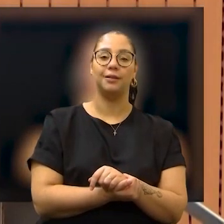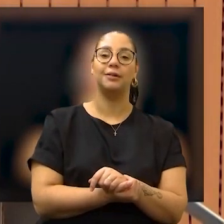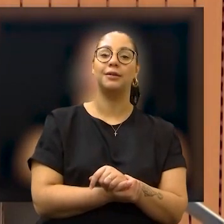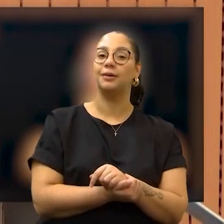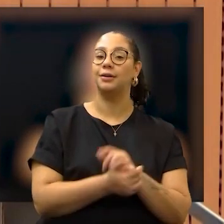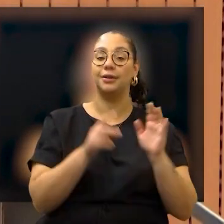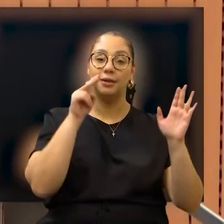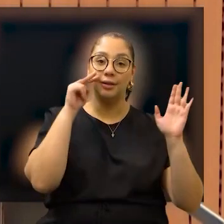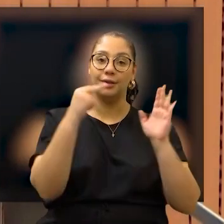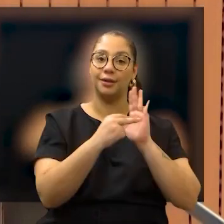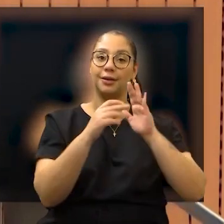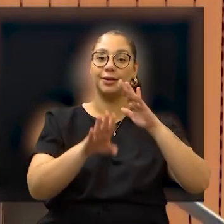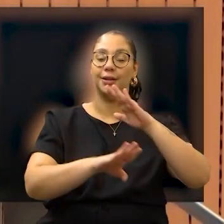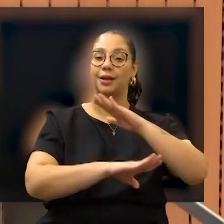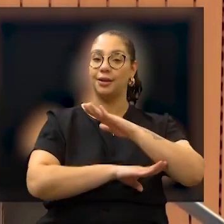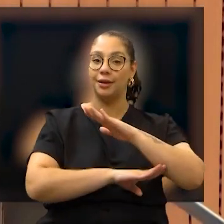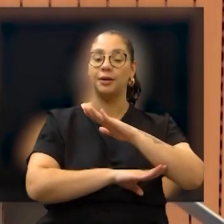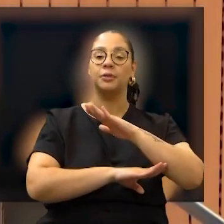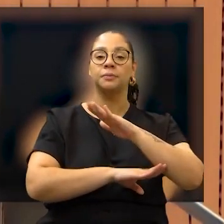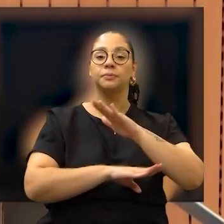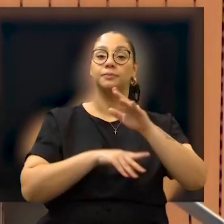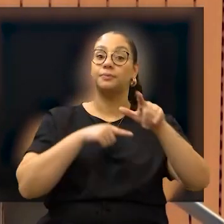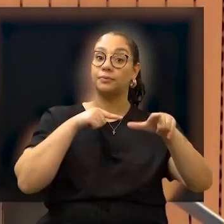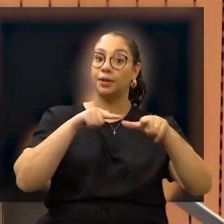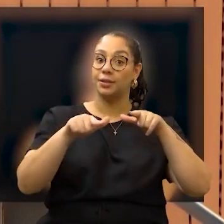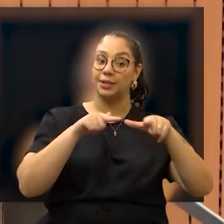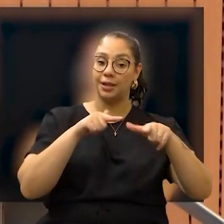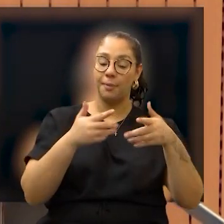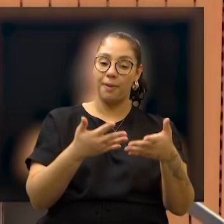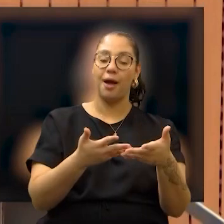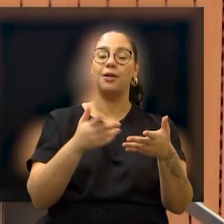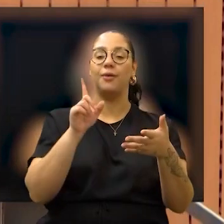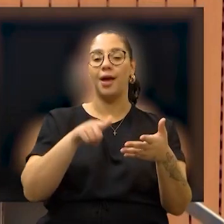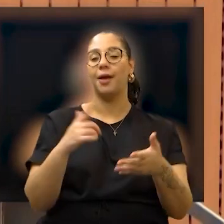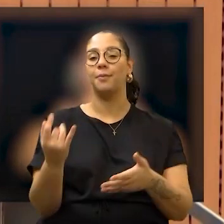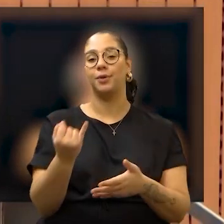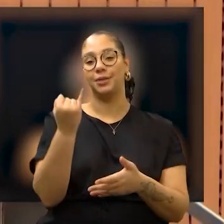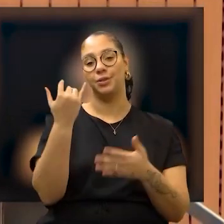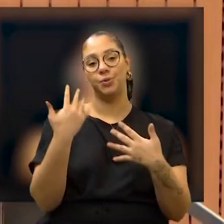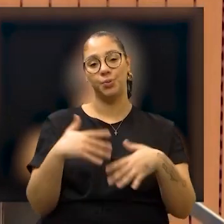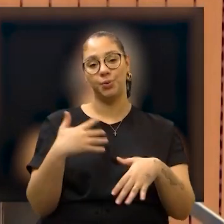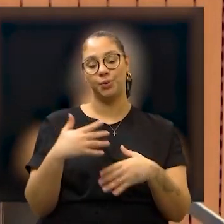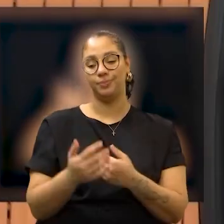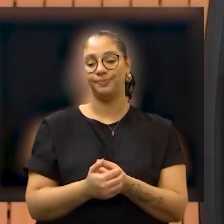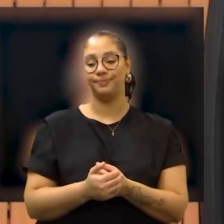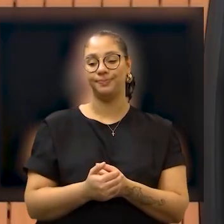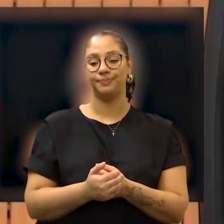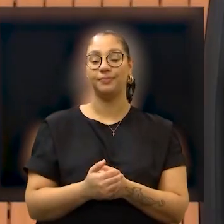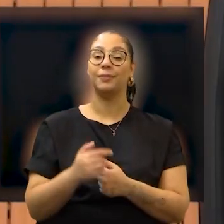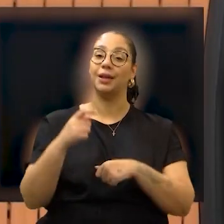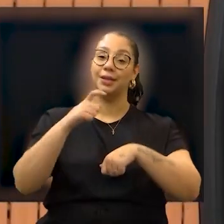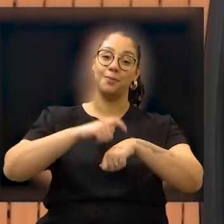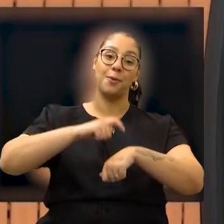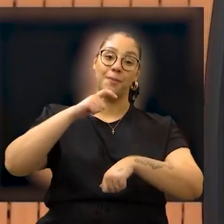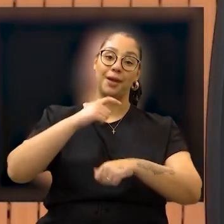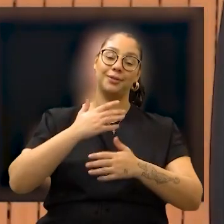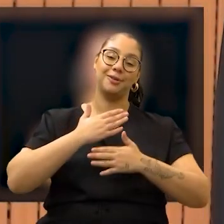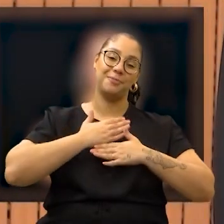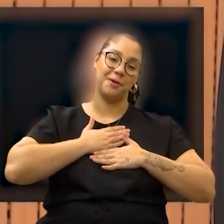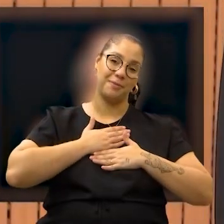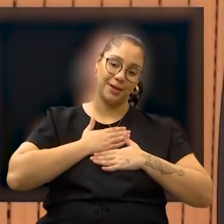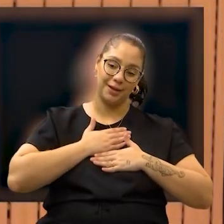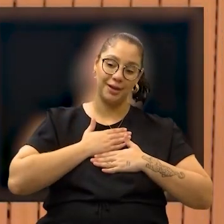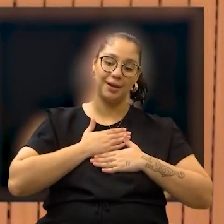da Câmara Municipal de Campinas por esse trabalho é muito importante. Esse momento para mim é